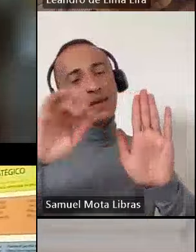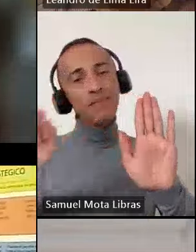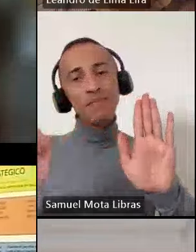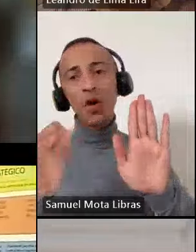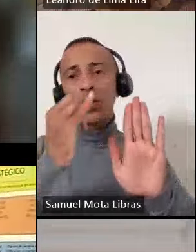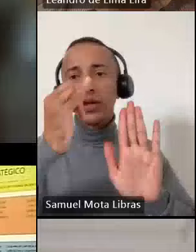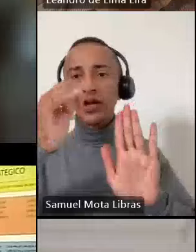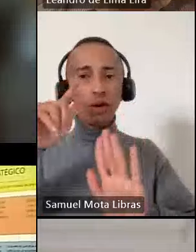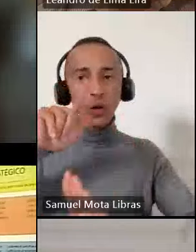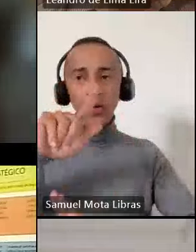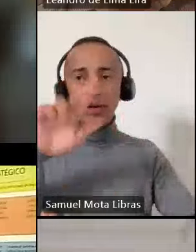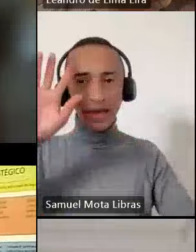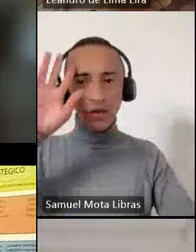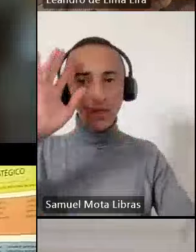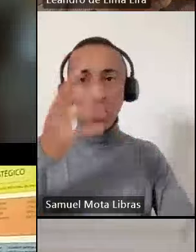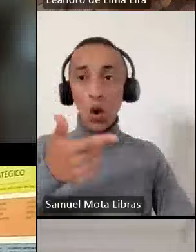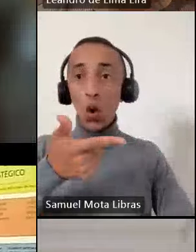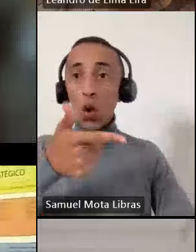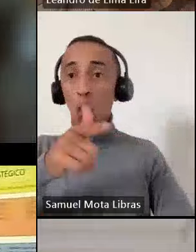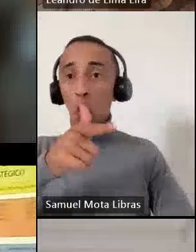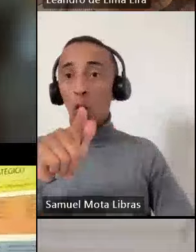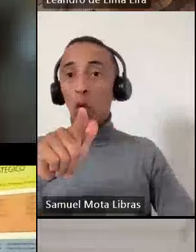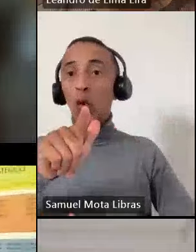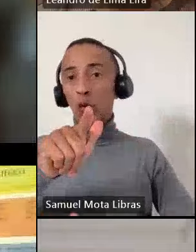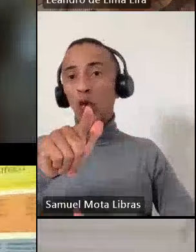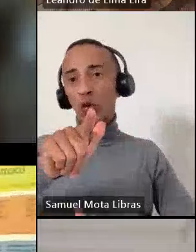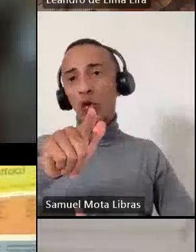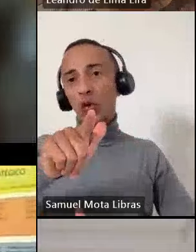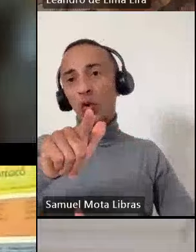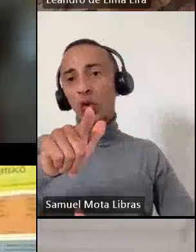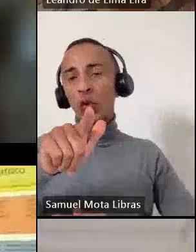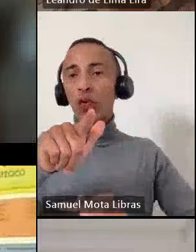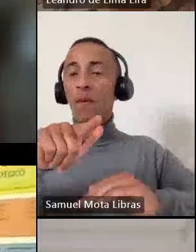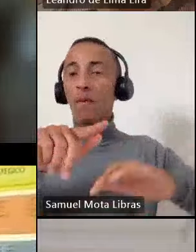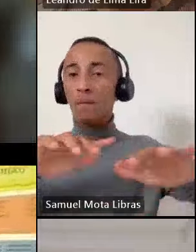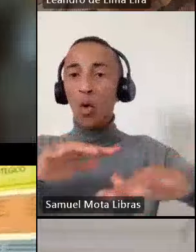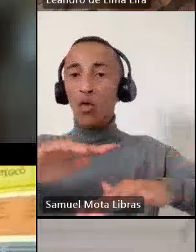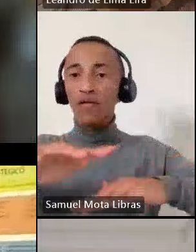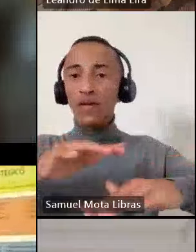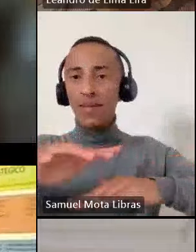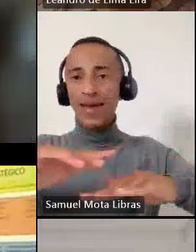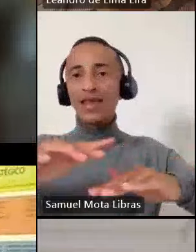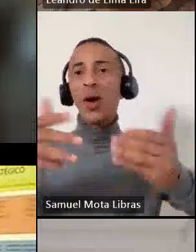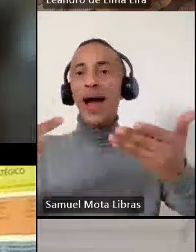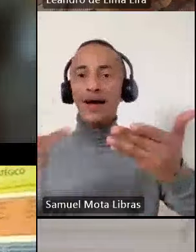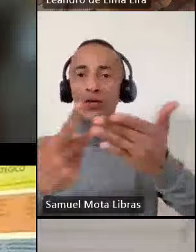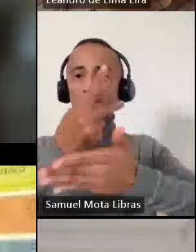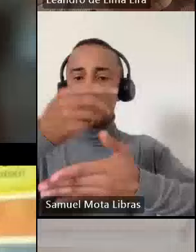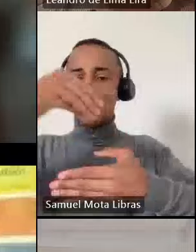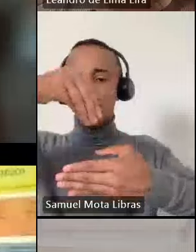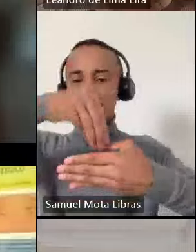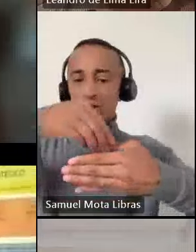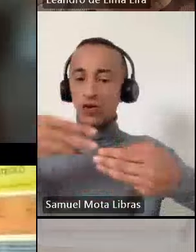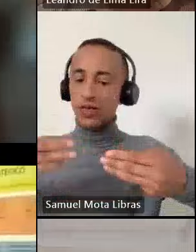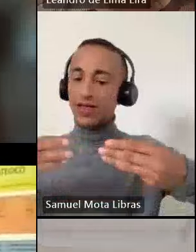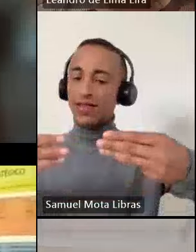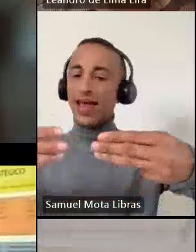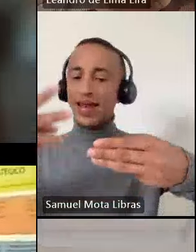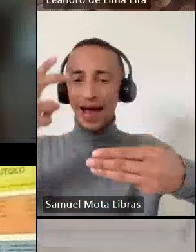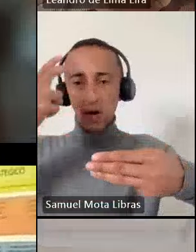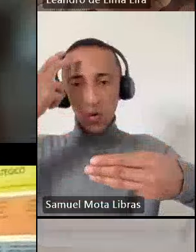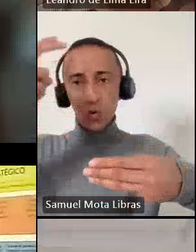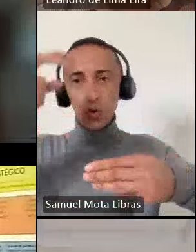um outro movimento também que a gente tem feito muito aqui no ministério da cultura e e e eu percebo que isso né uma abertura que a gente encontra nos